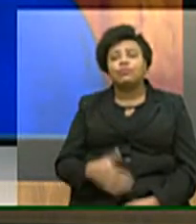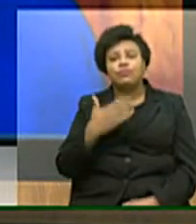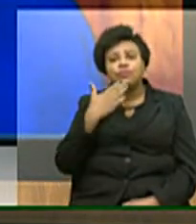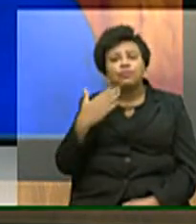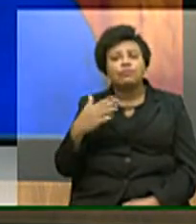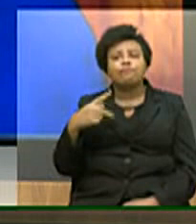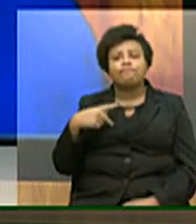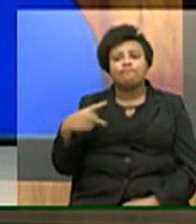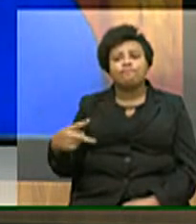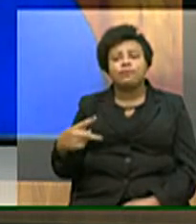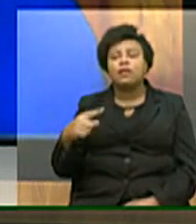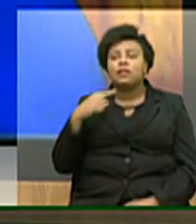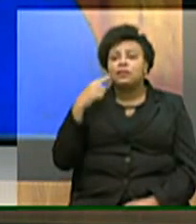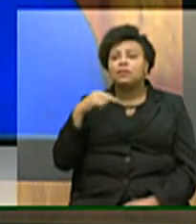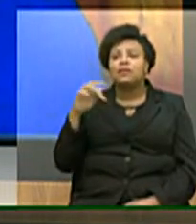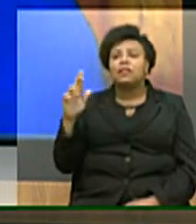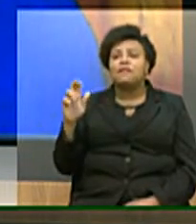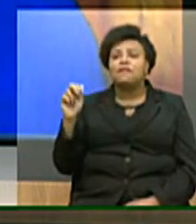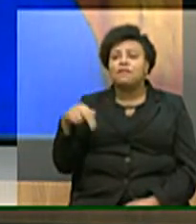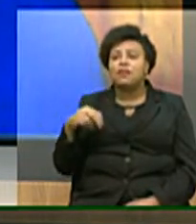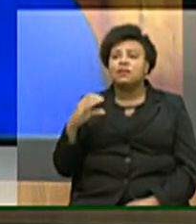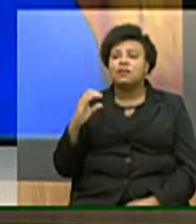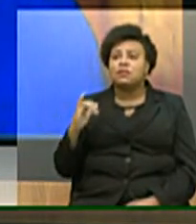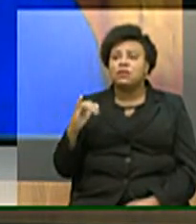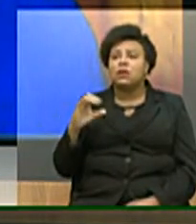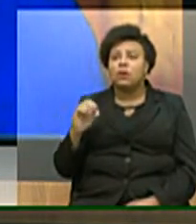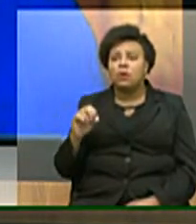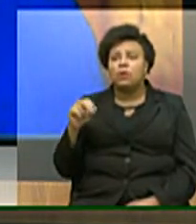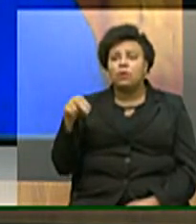Favorável, presidente. Deputada Fran Somense.